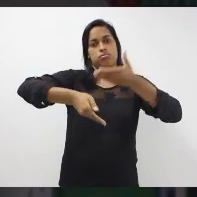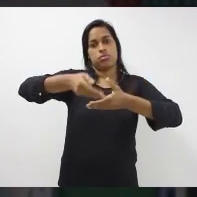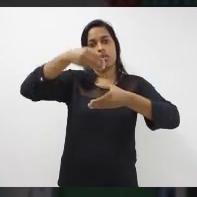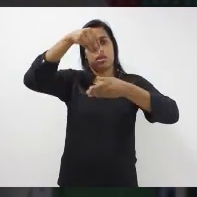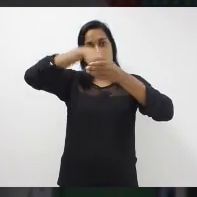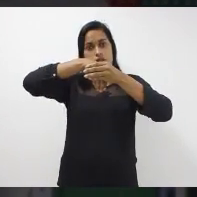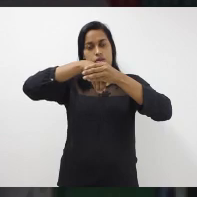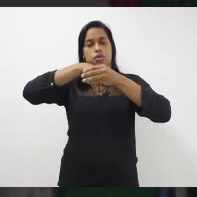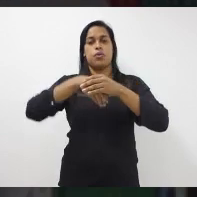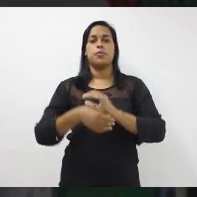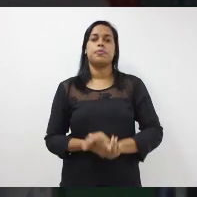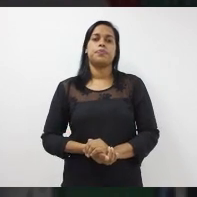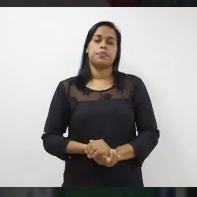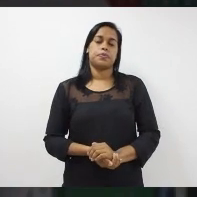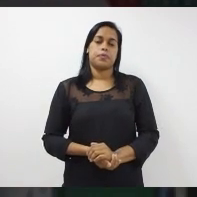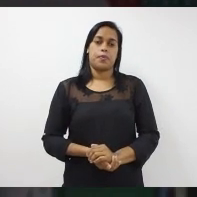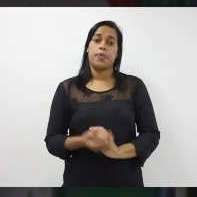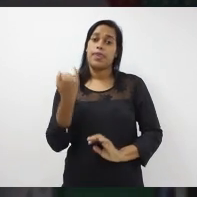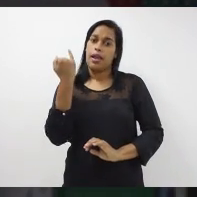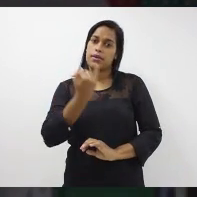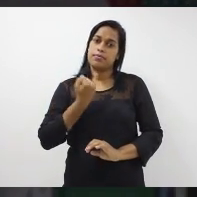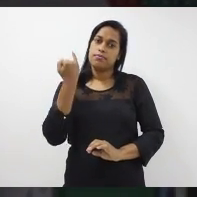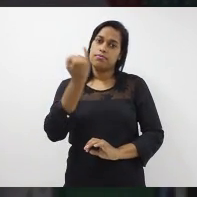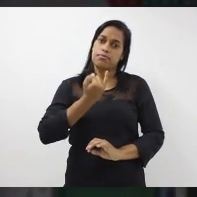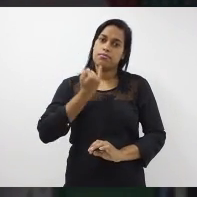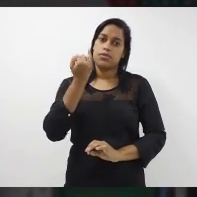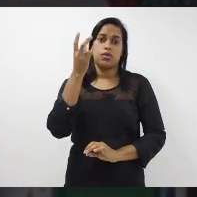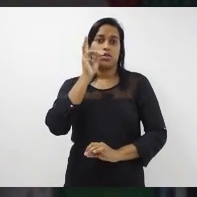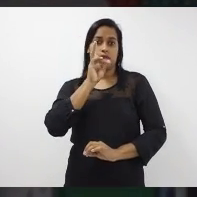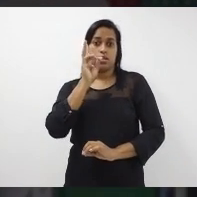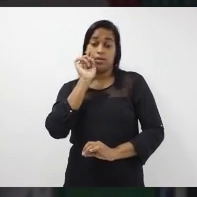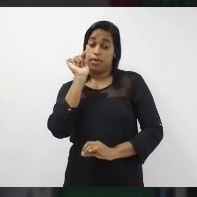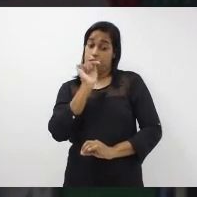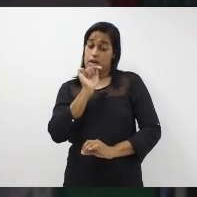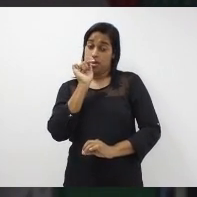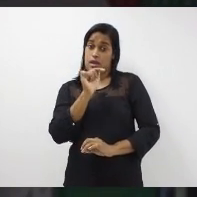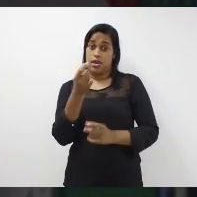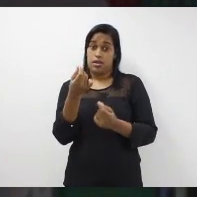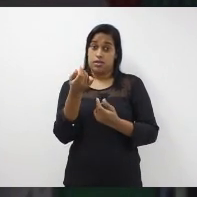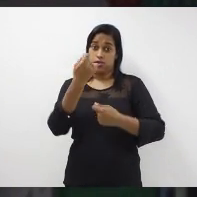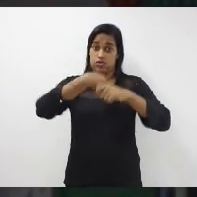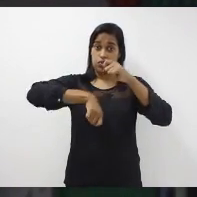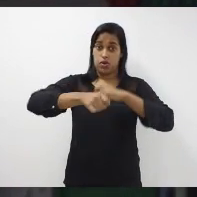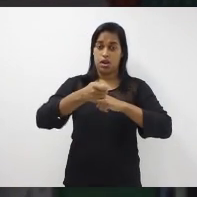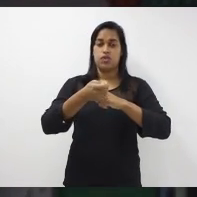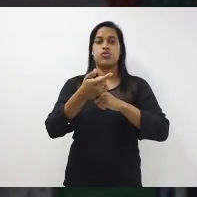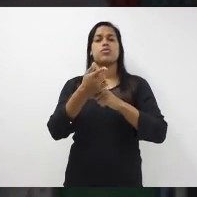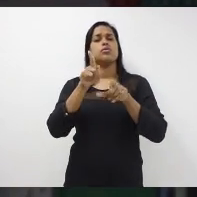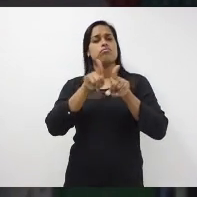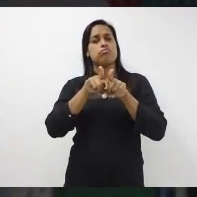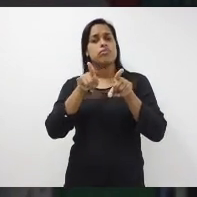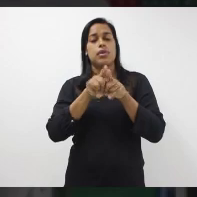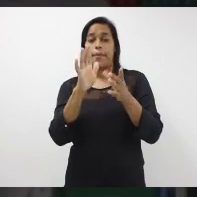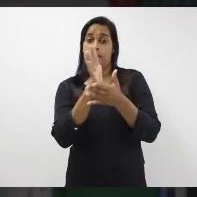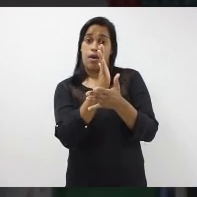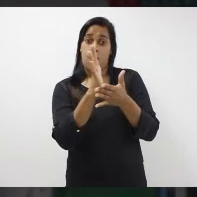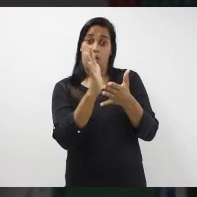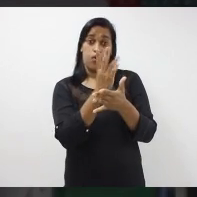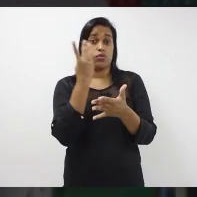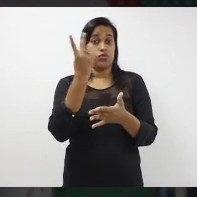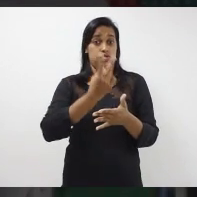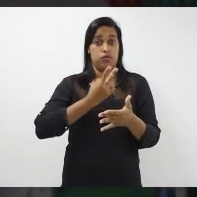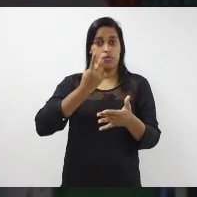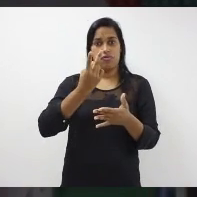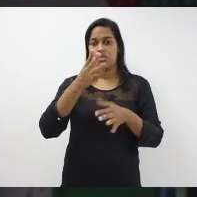aquisição. É importante salientar que esses gastos, eles podem ser considerados custos fixos ou